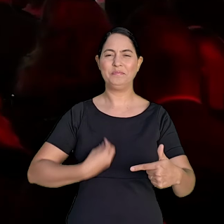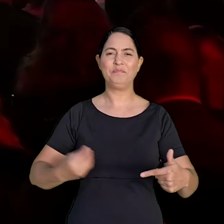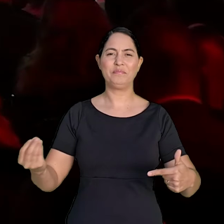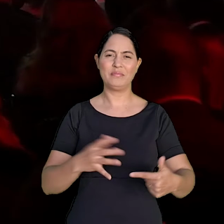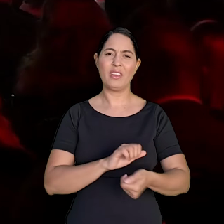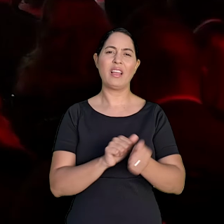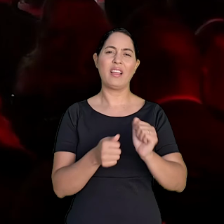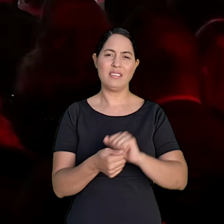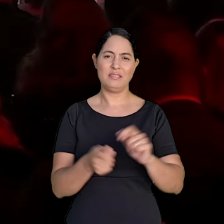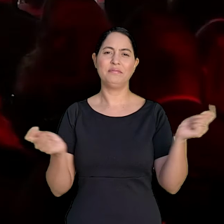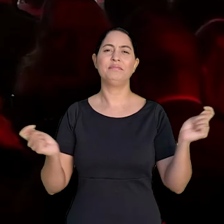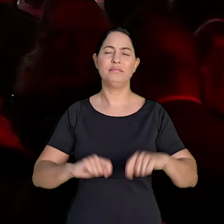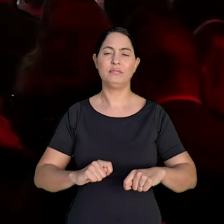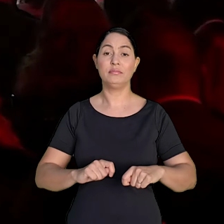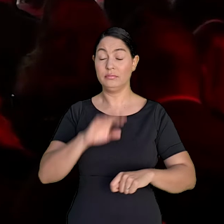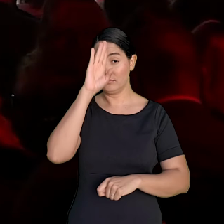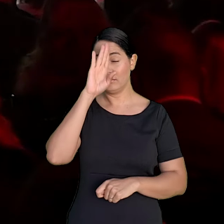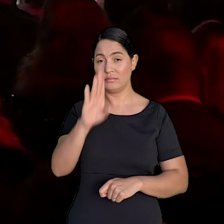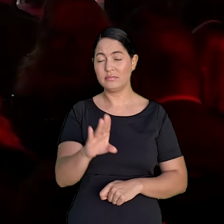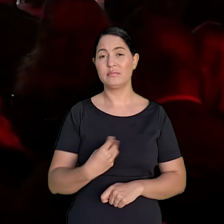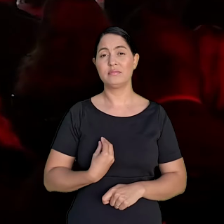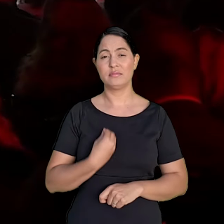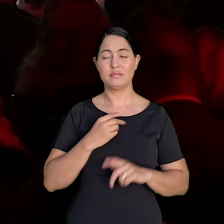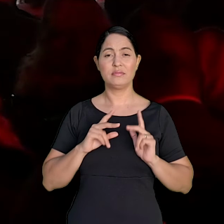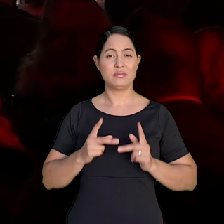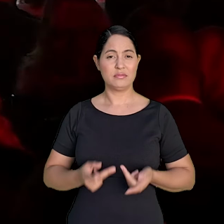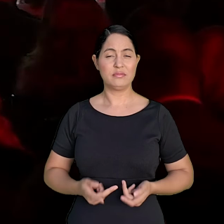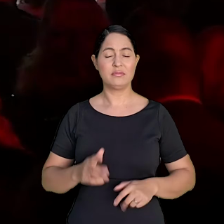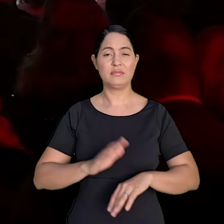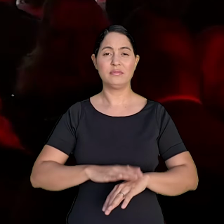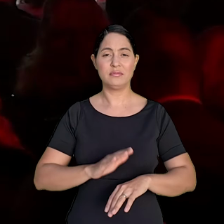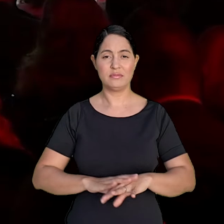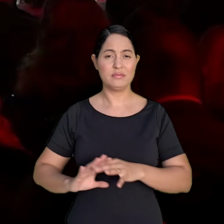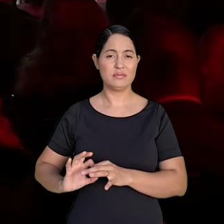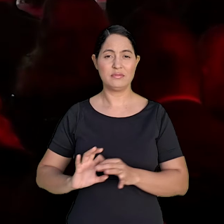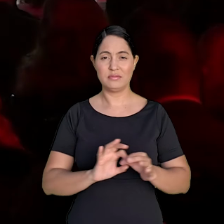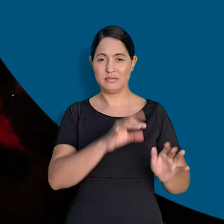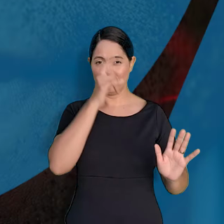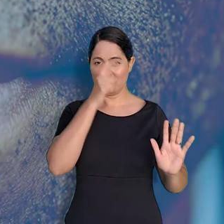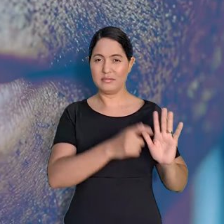e, acima de tudo, de humanidade em um tempo de inteligência artificial.